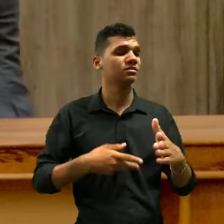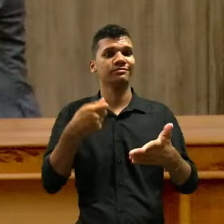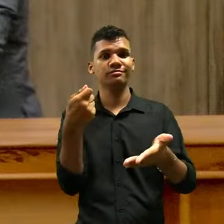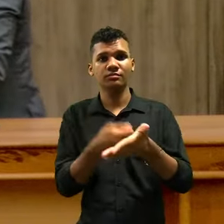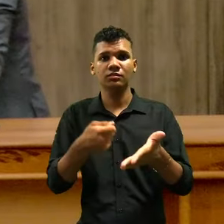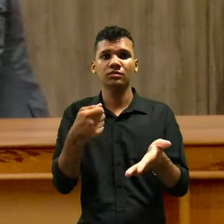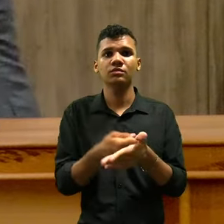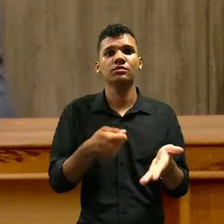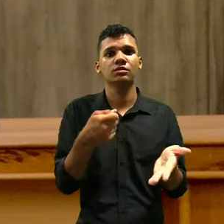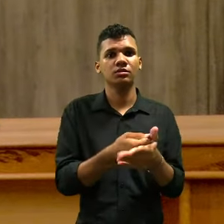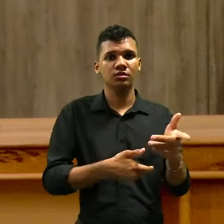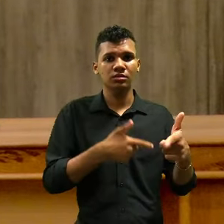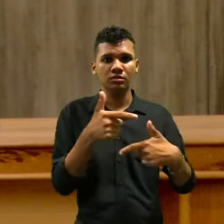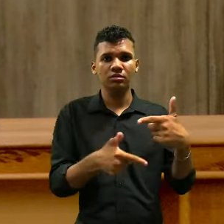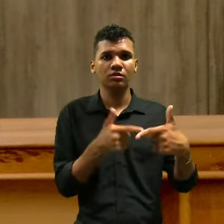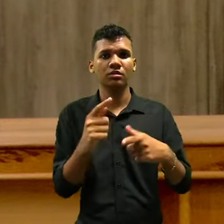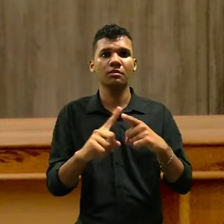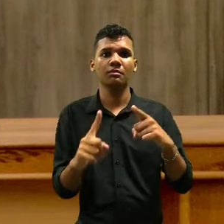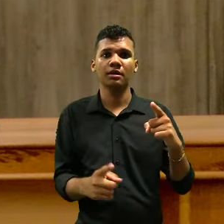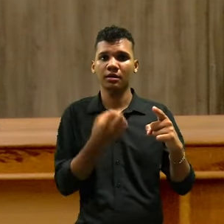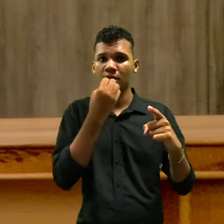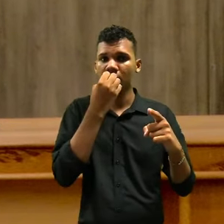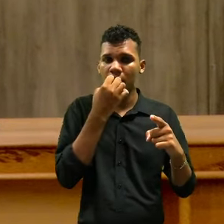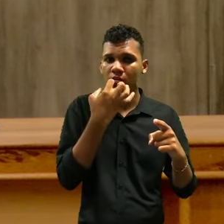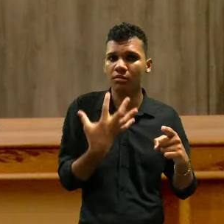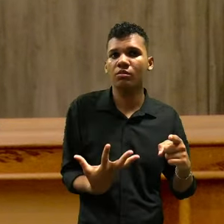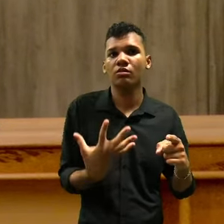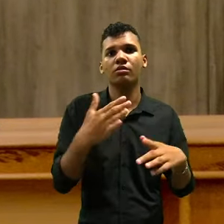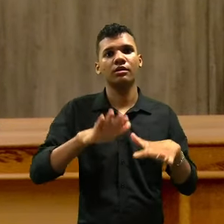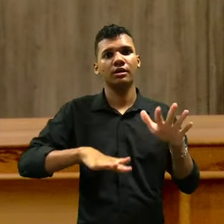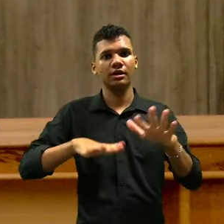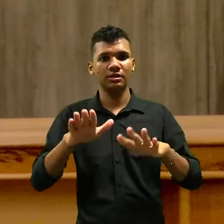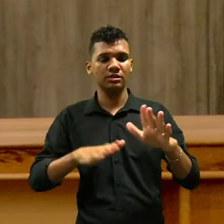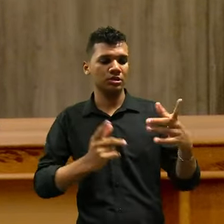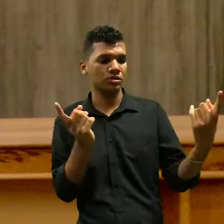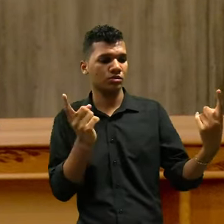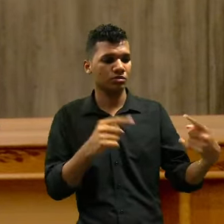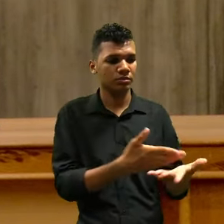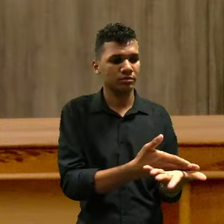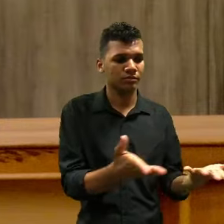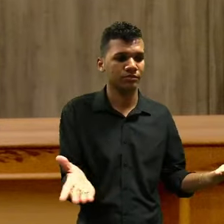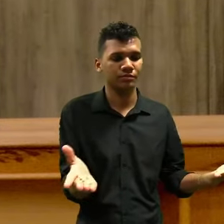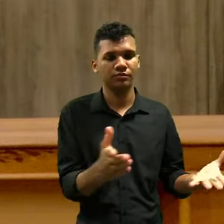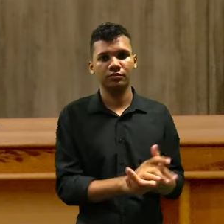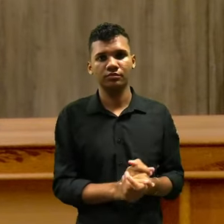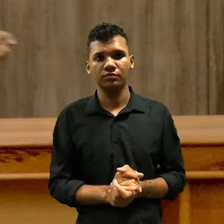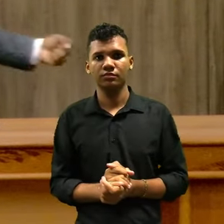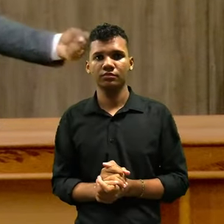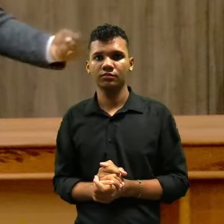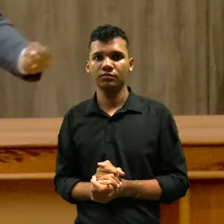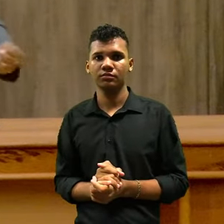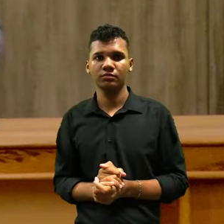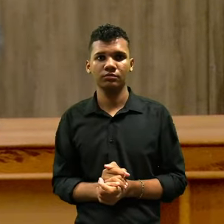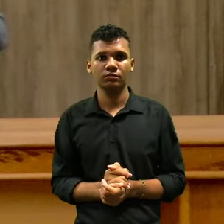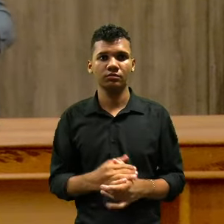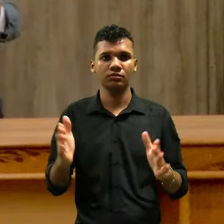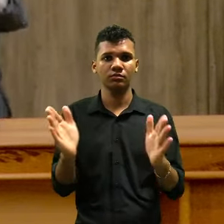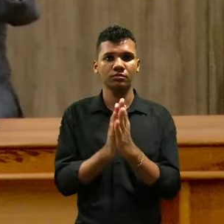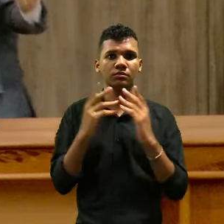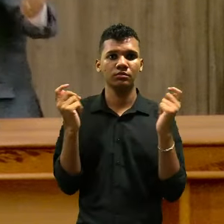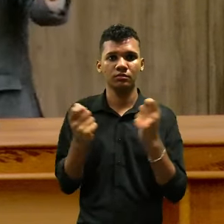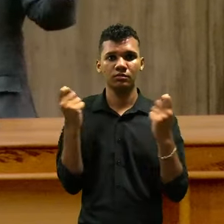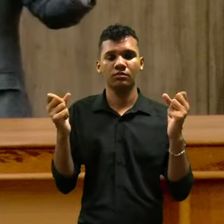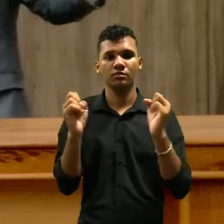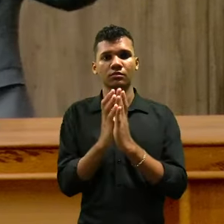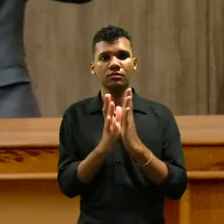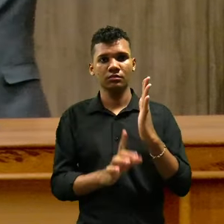perseguirem e mentindo disserem todo o mal contra vós oh aleluia quem